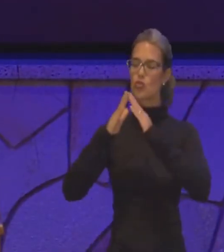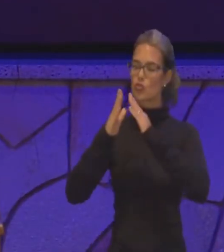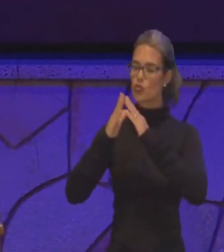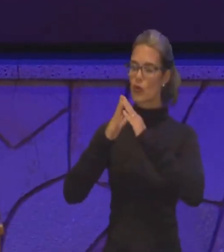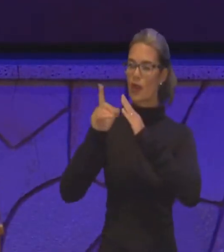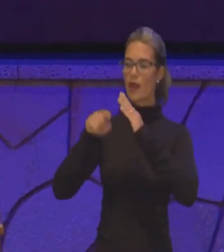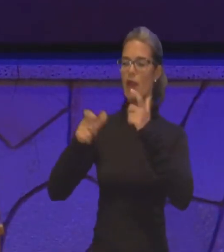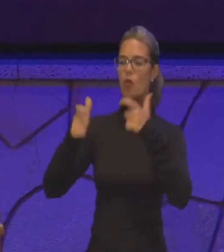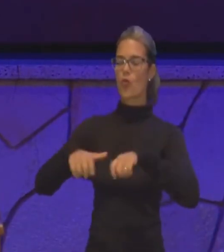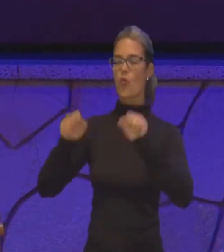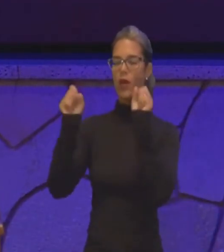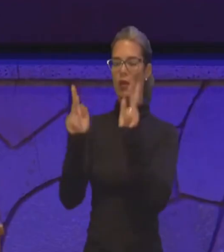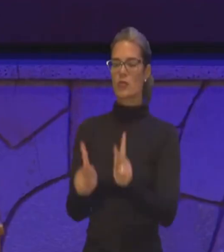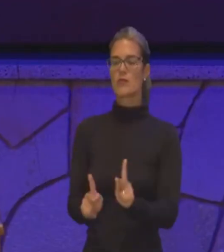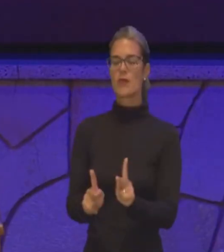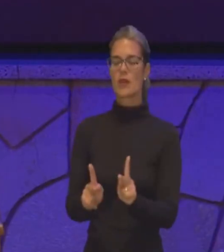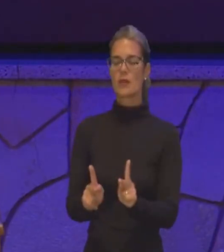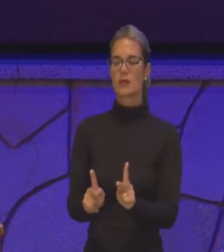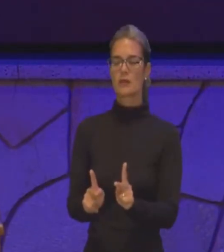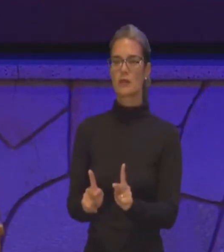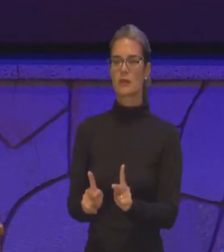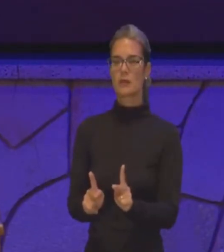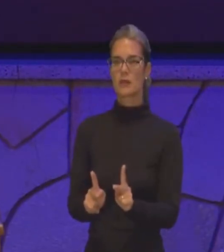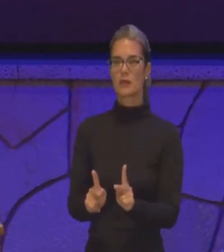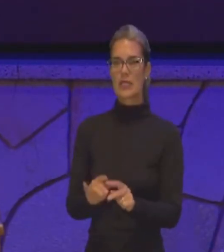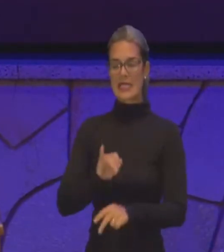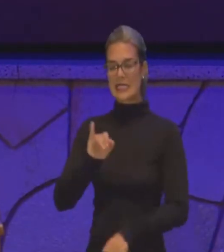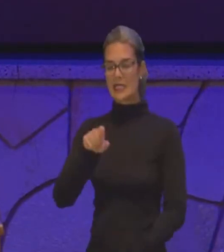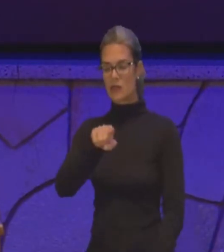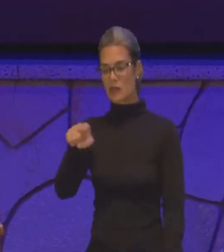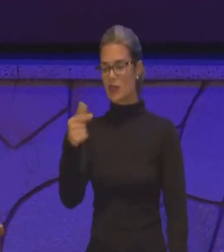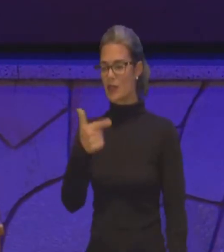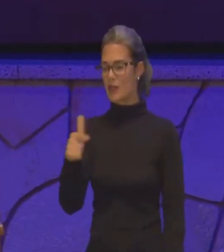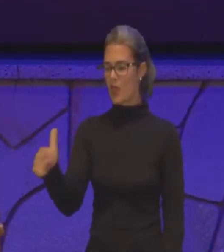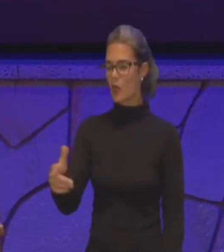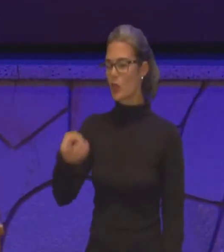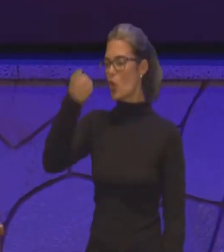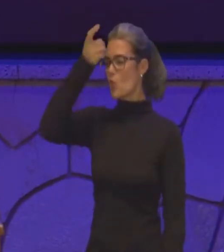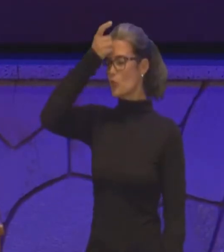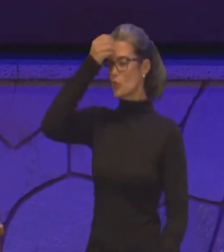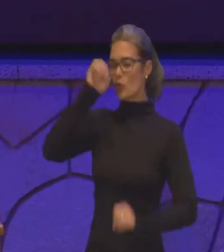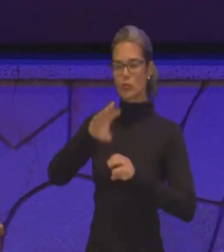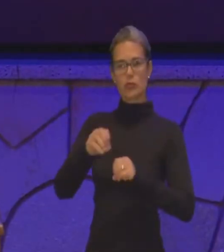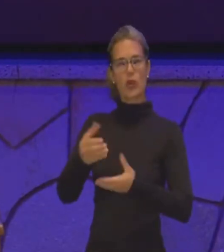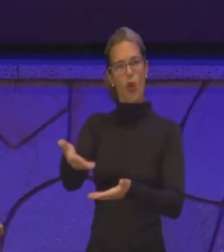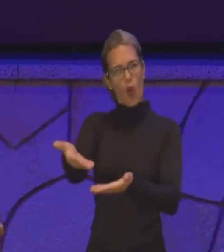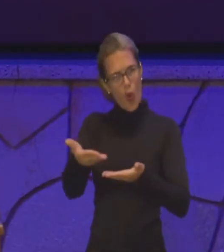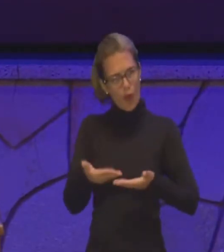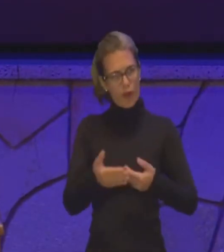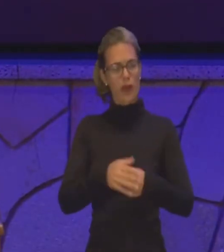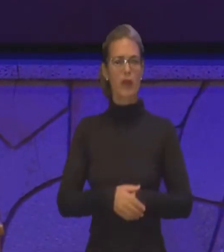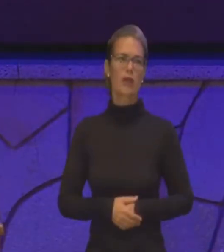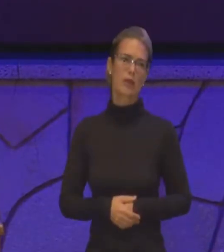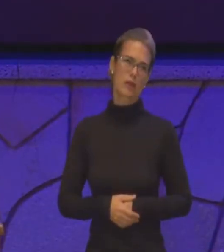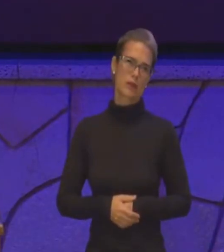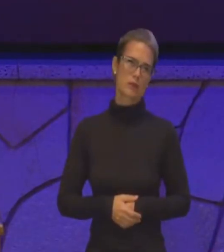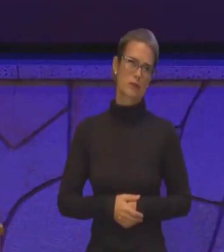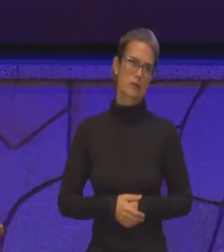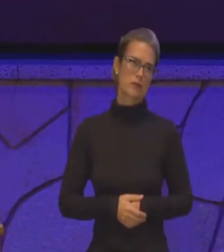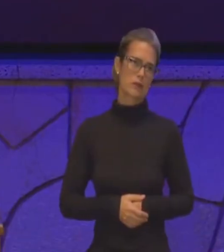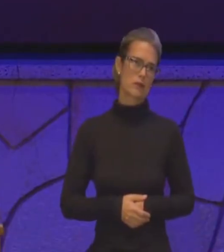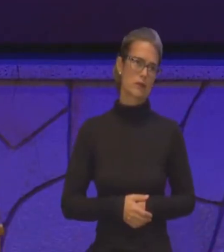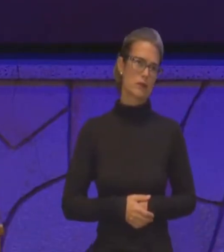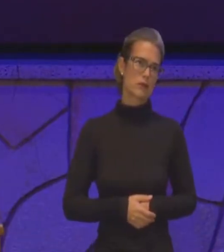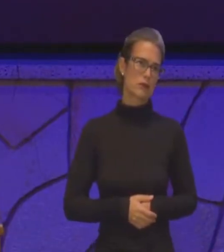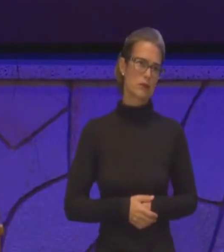de paz. Se você não tem um dom de ensinar, convide e coloque à disposição aqueles que receberam